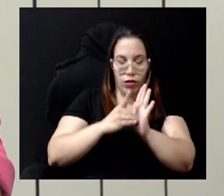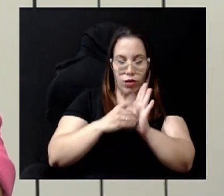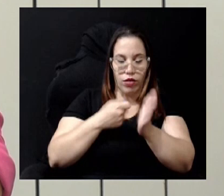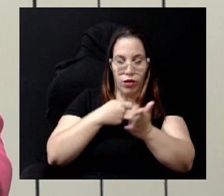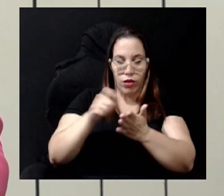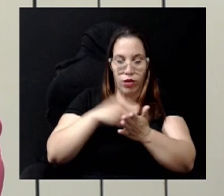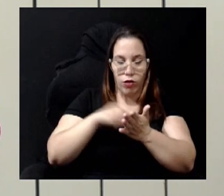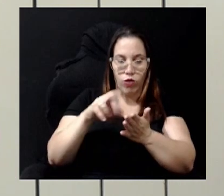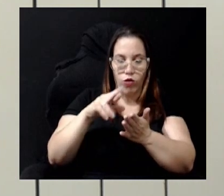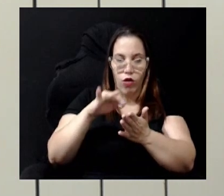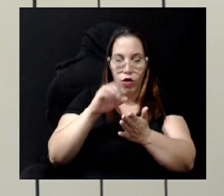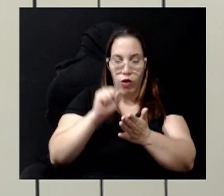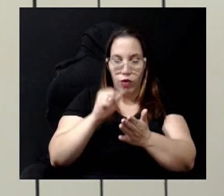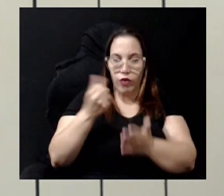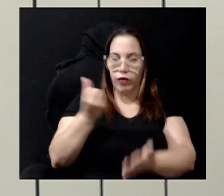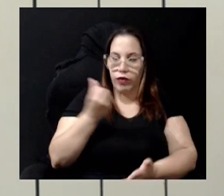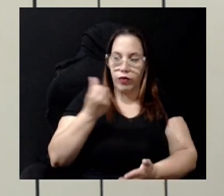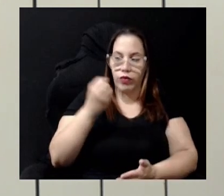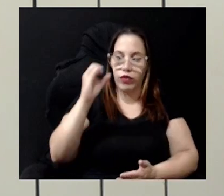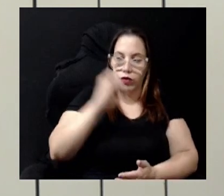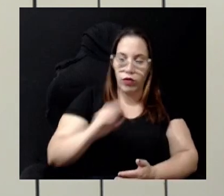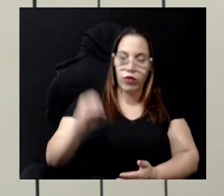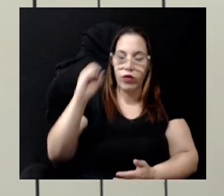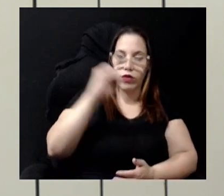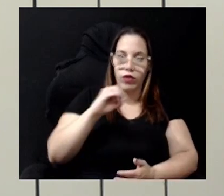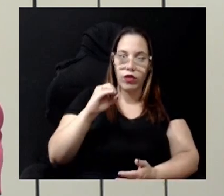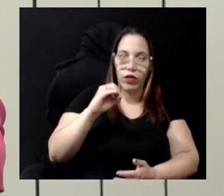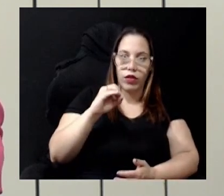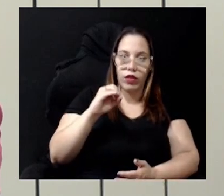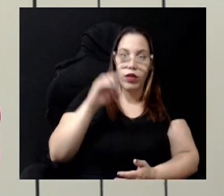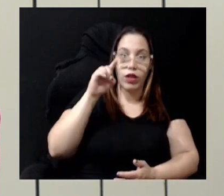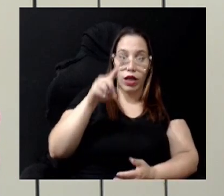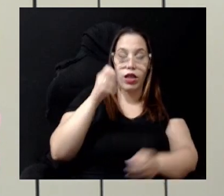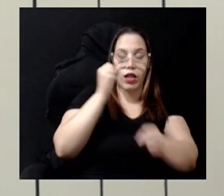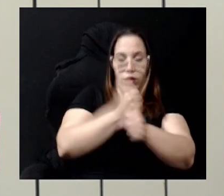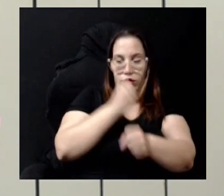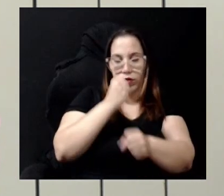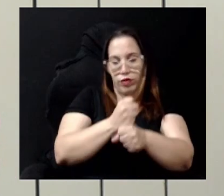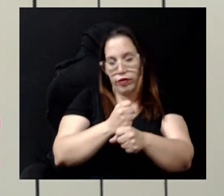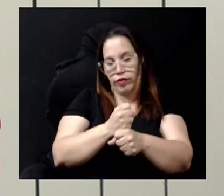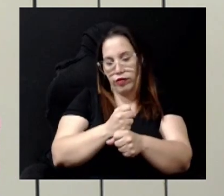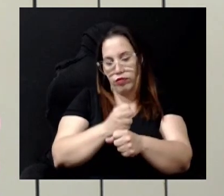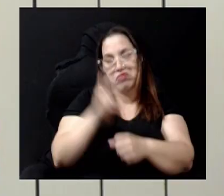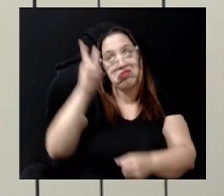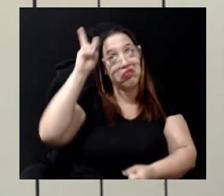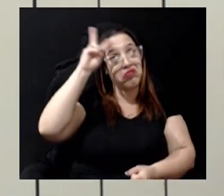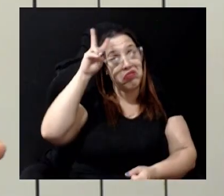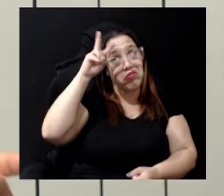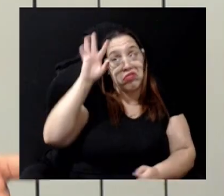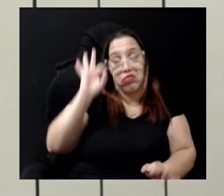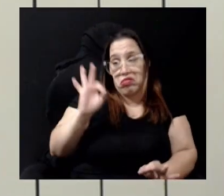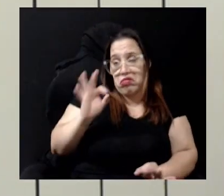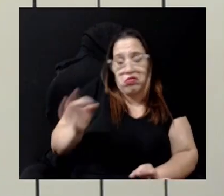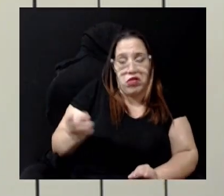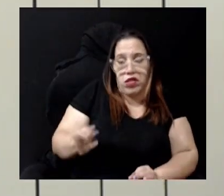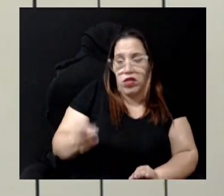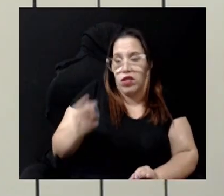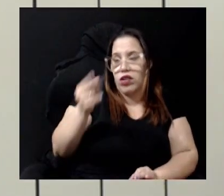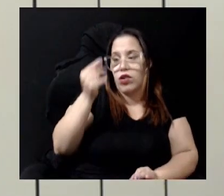dia 1º de outubro daquele ano. Então, historicamente, a economia, né, com a